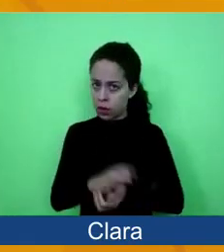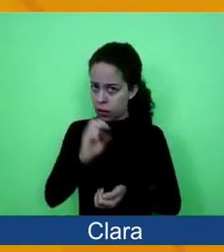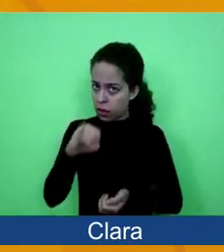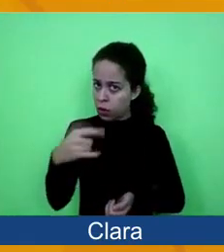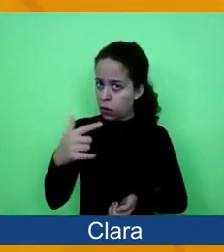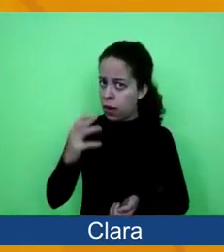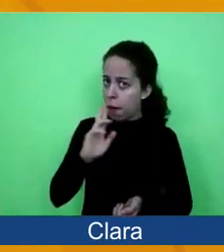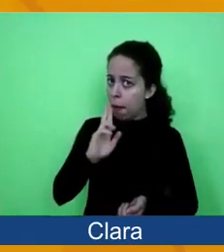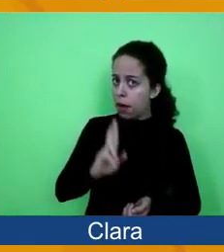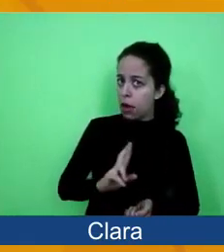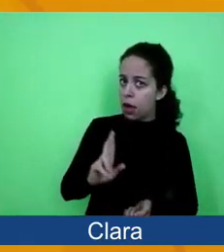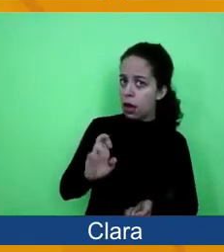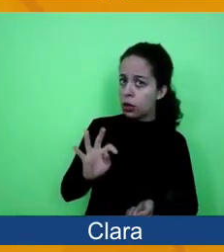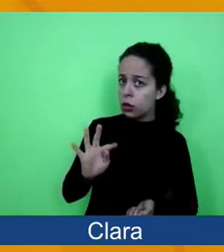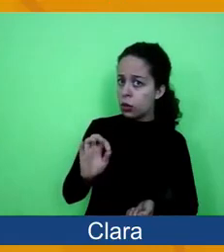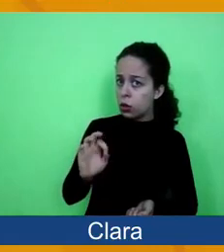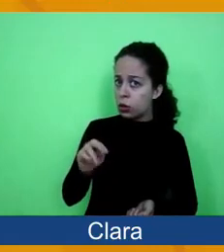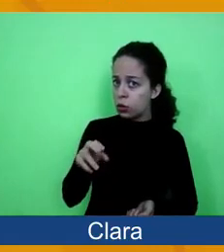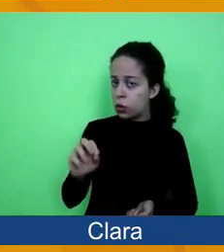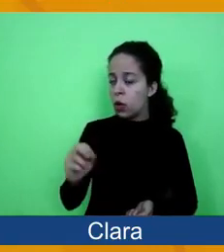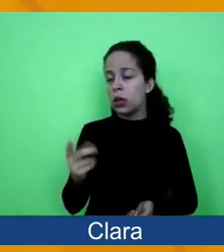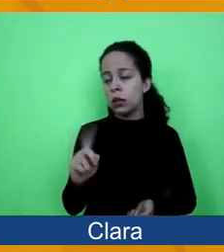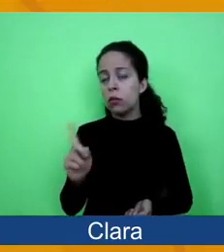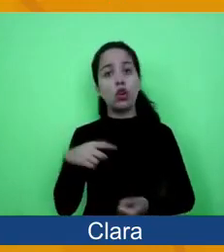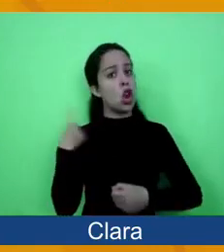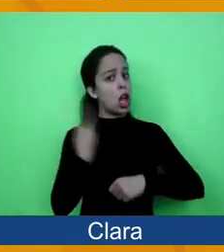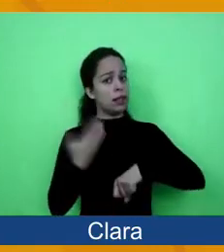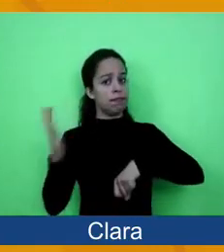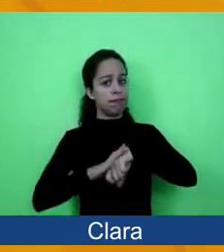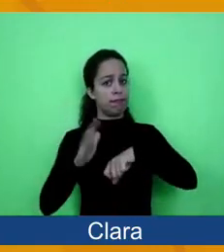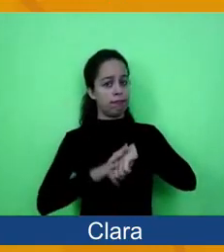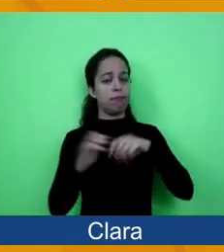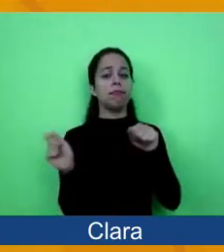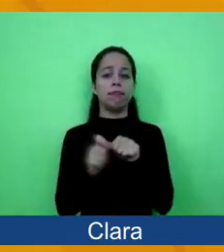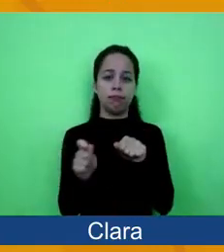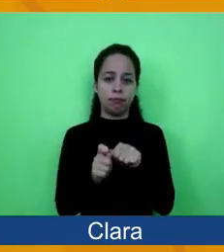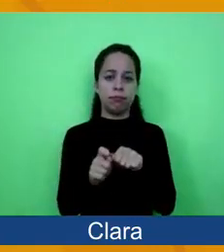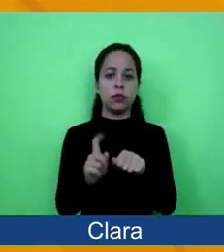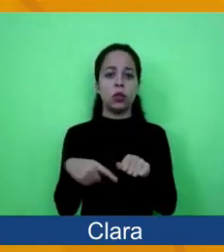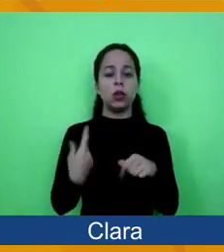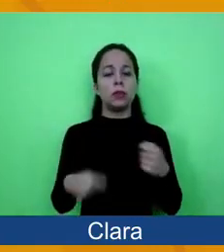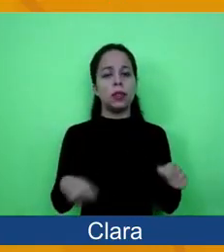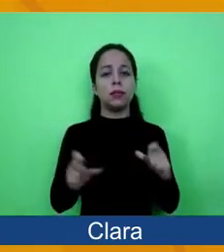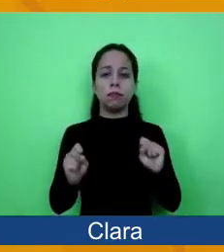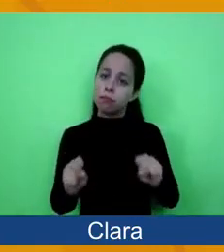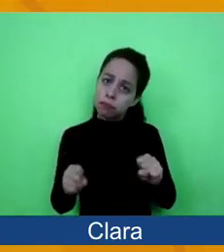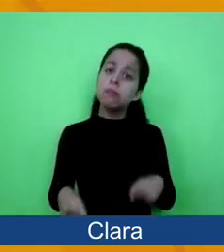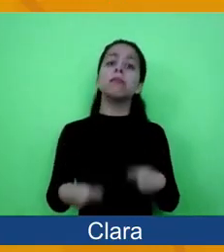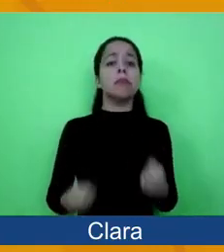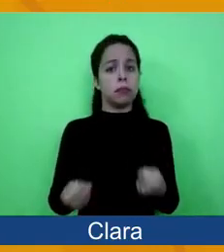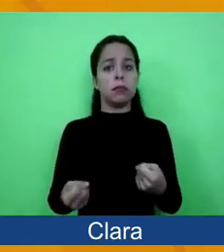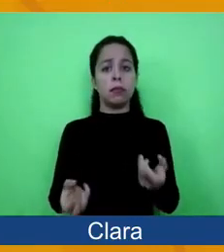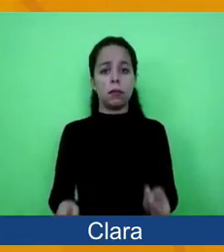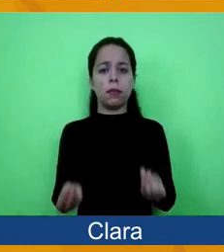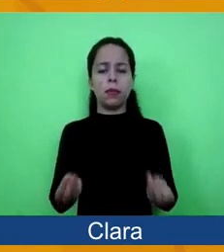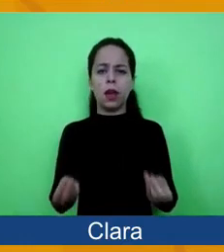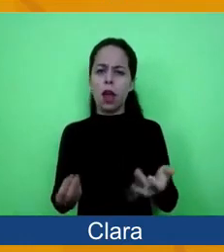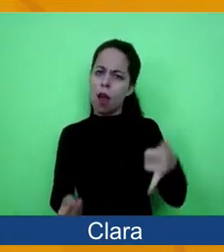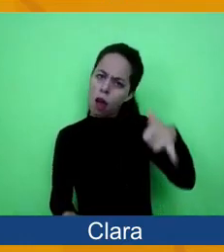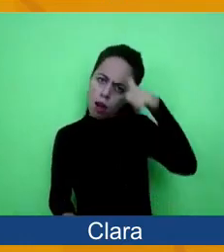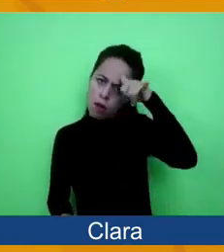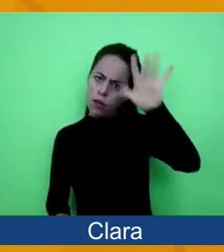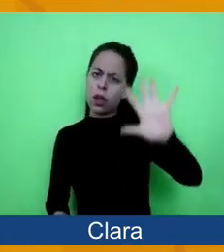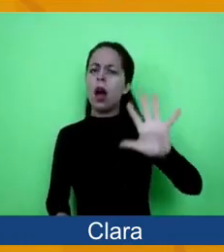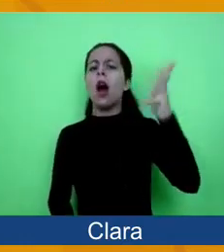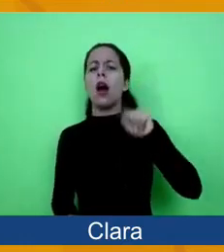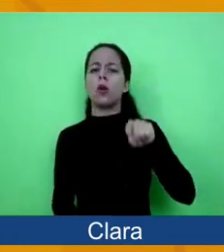mãos. E precisamos de medidas top-down e bottom-up para que eles não sejam